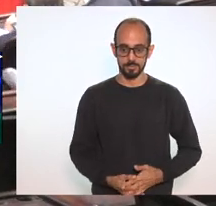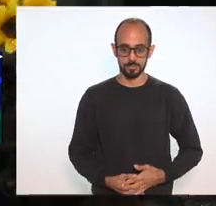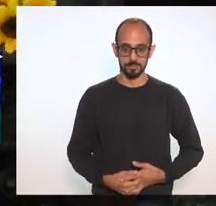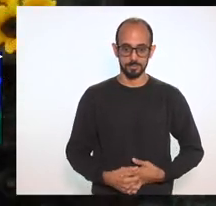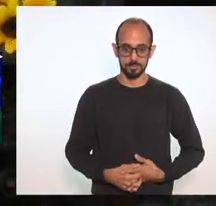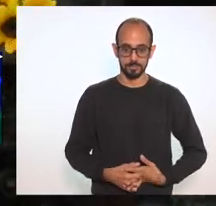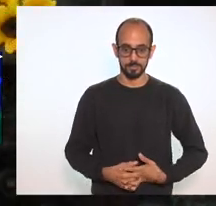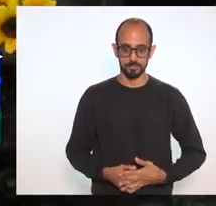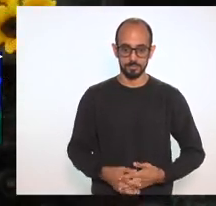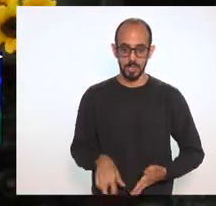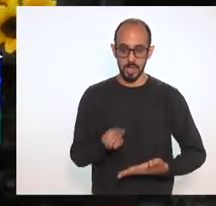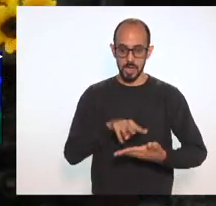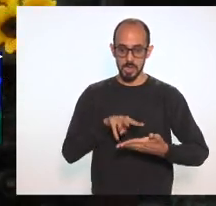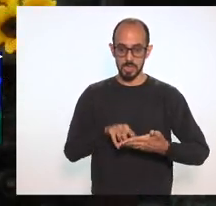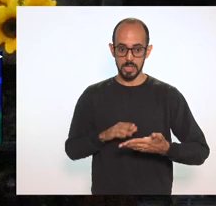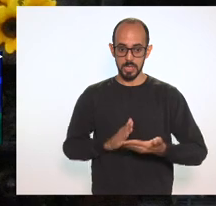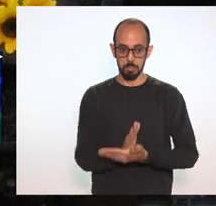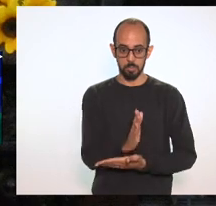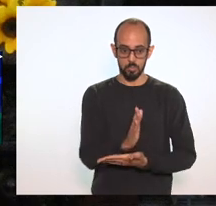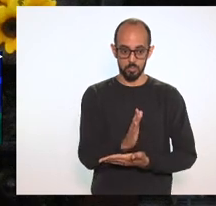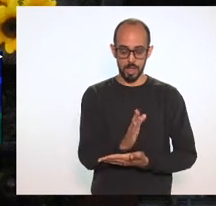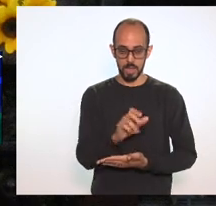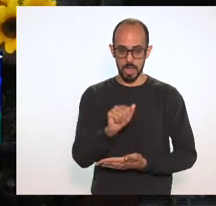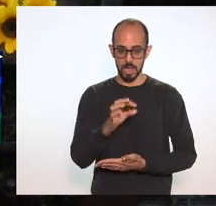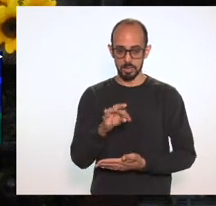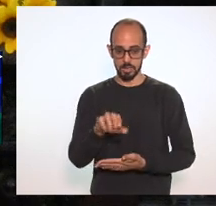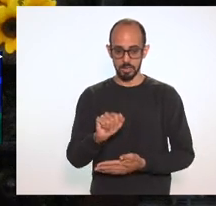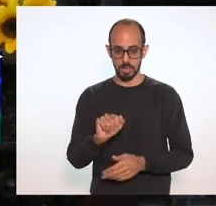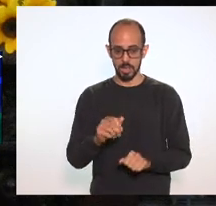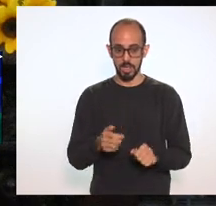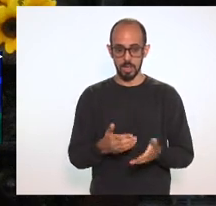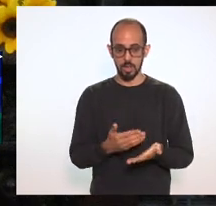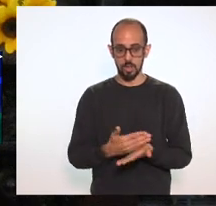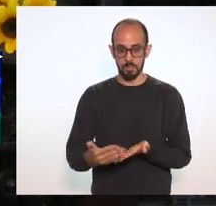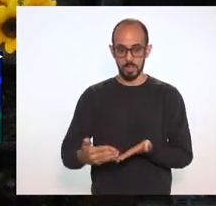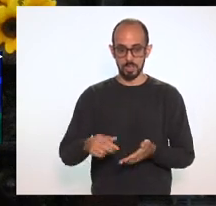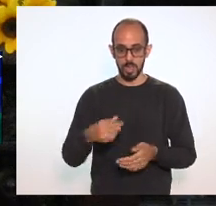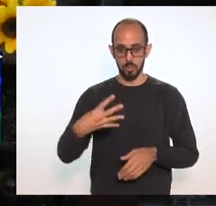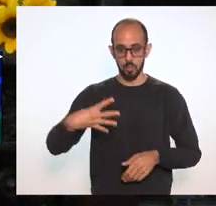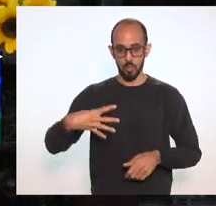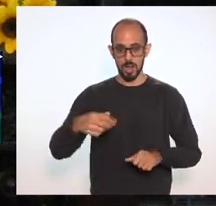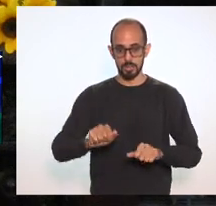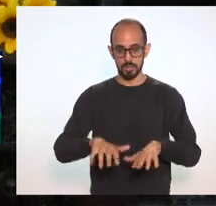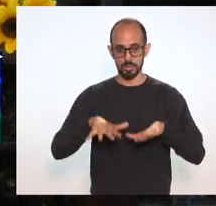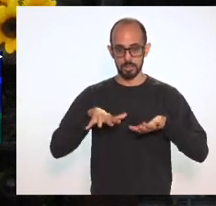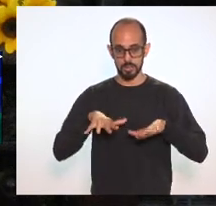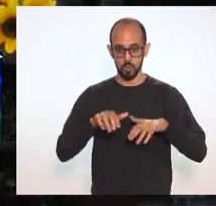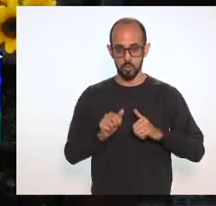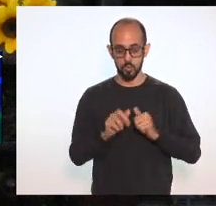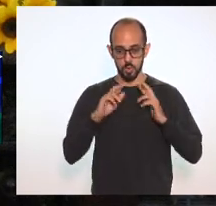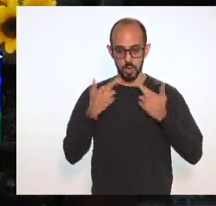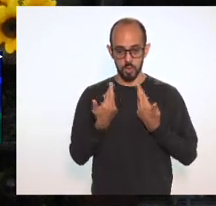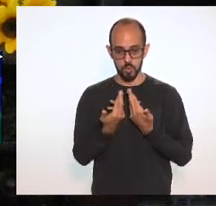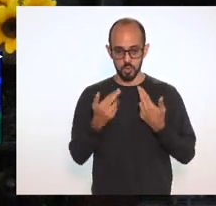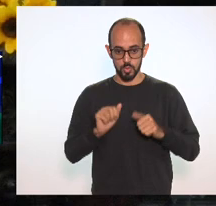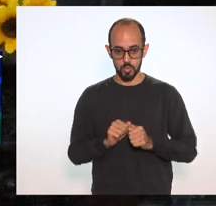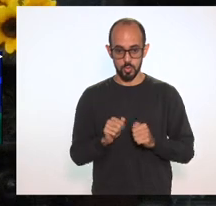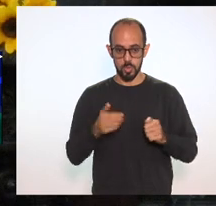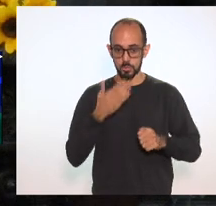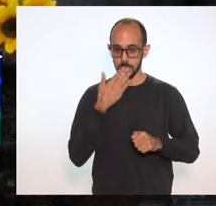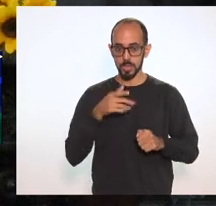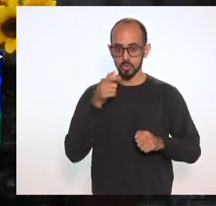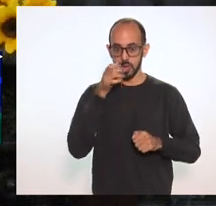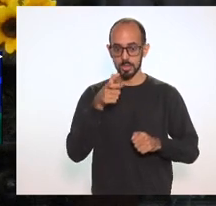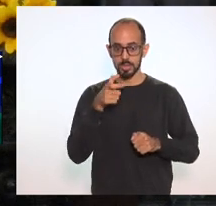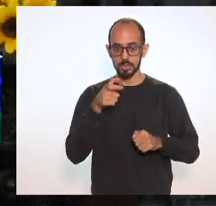eu irei aprovada a ata passa-se a ordem da 4ª sessão ordinária presença chama atenção dos seus parlamentares quero chamar atenção